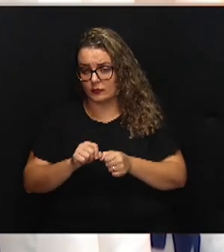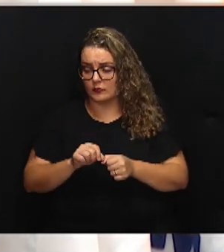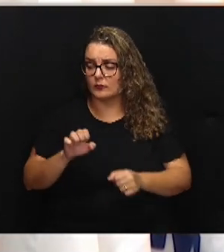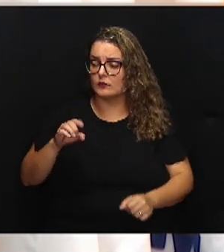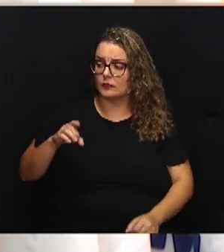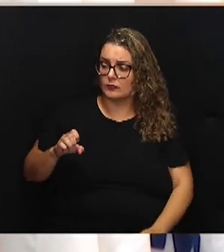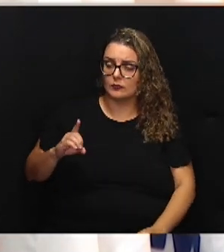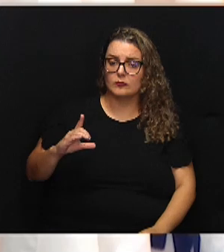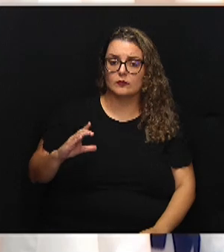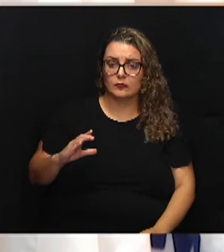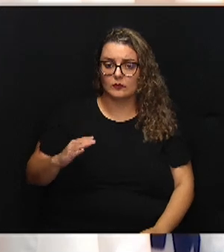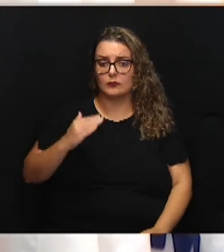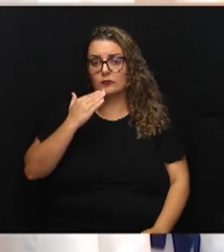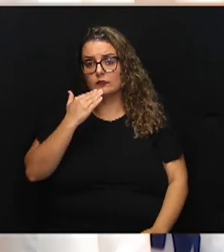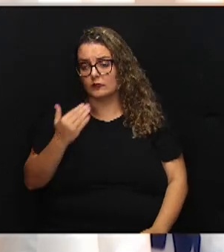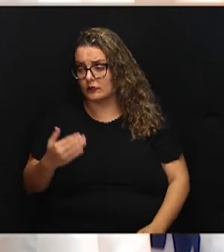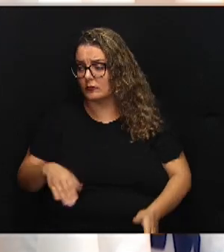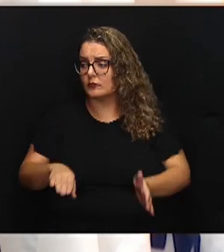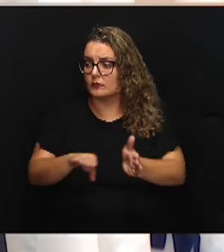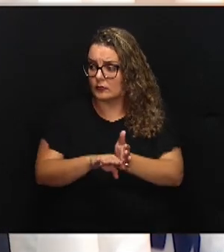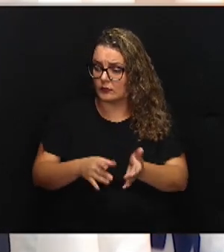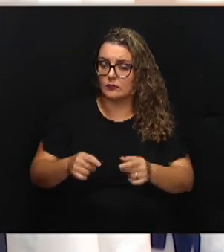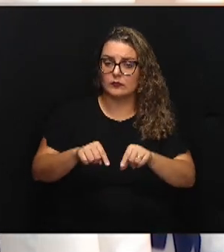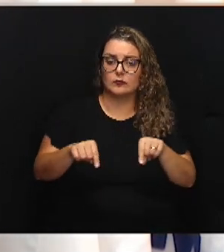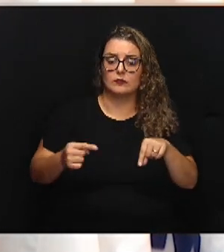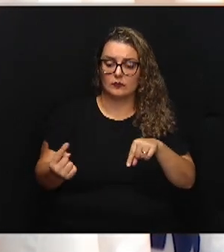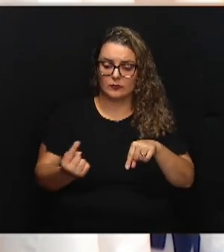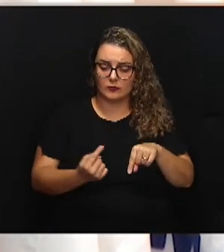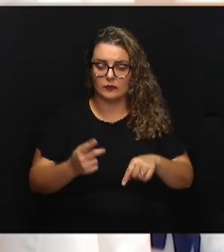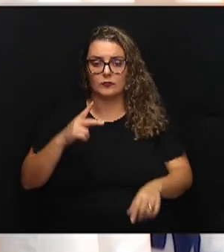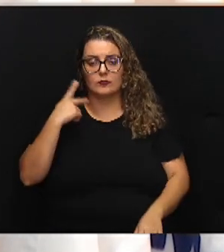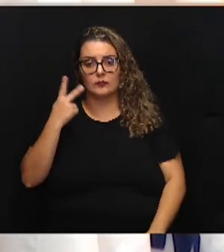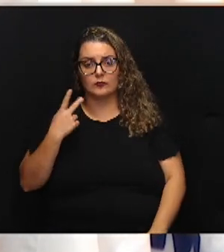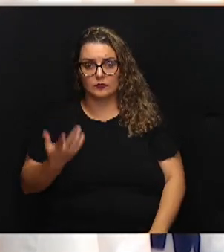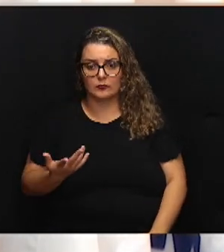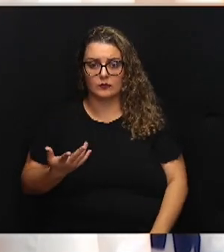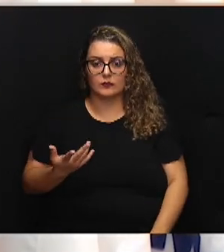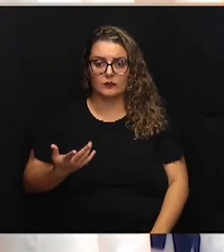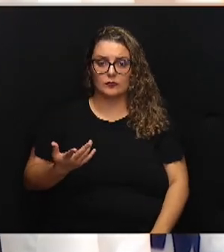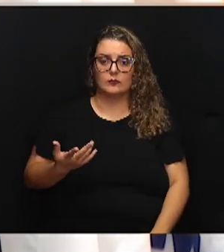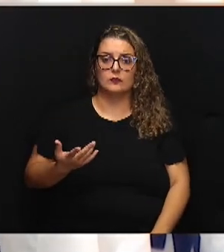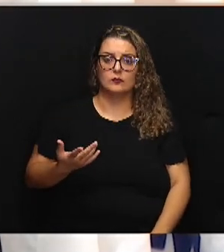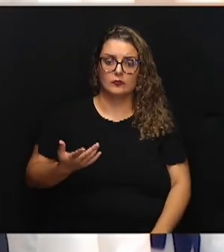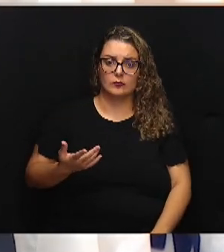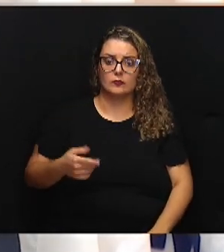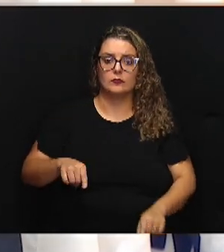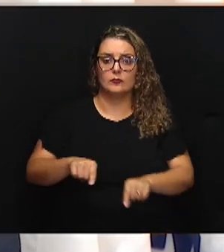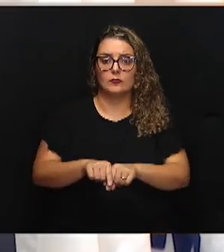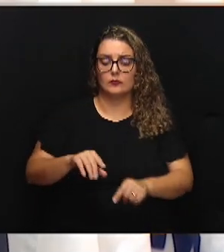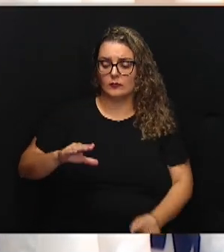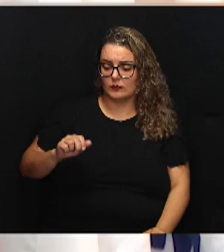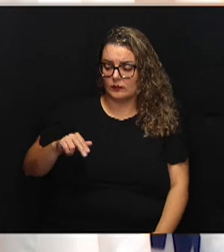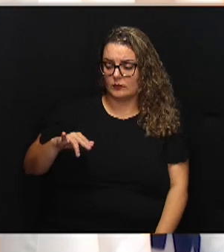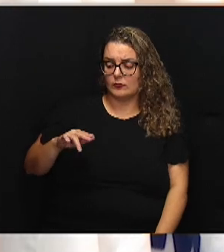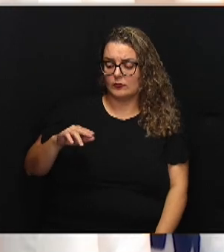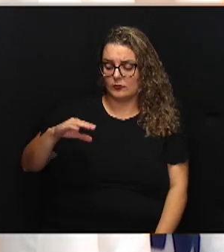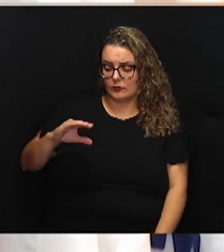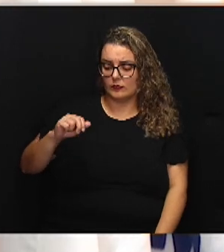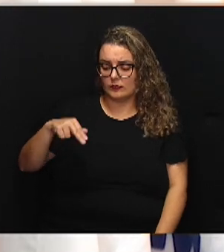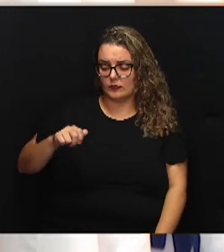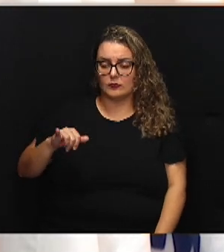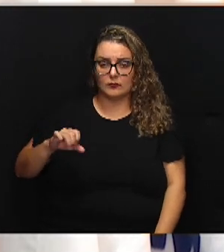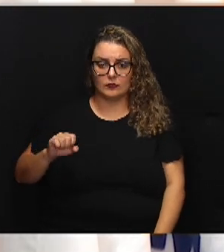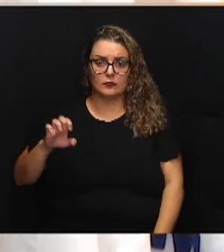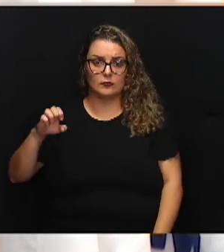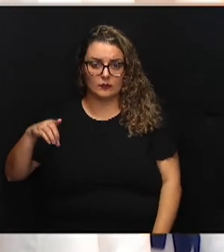INDEC, de demandas que chegam através dos gabinetes dos vereadores, através dos canais da INDEC, que